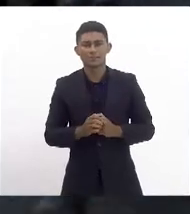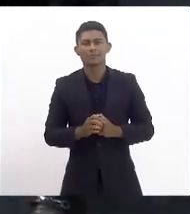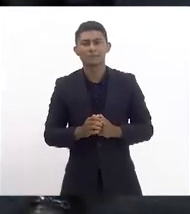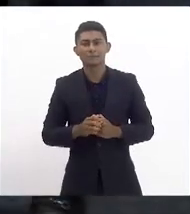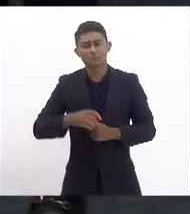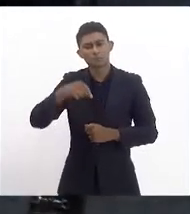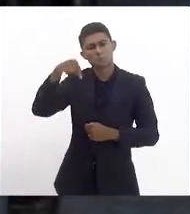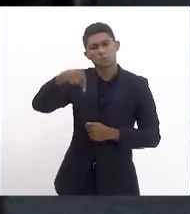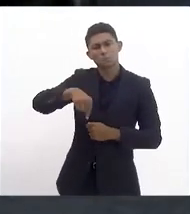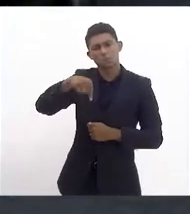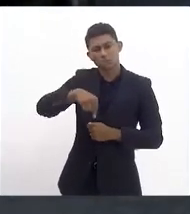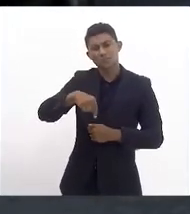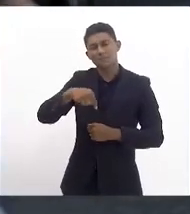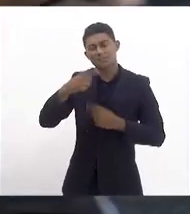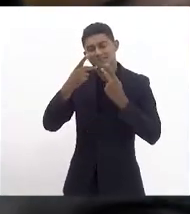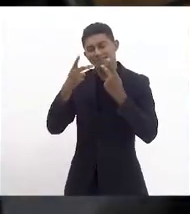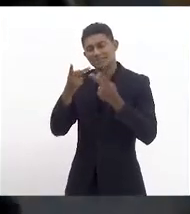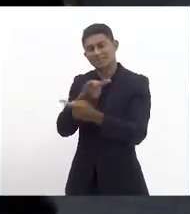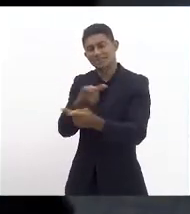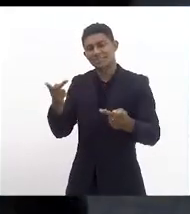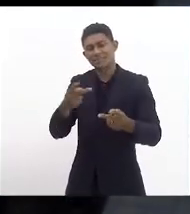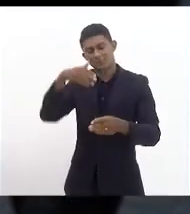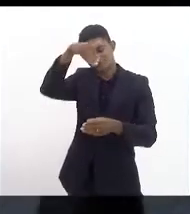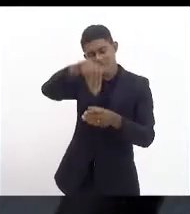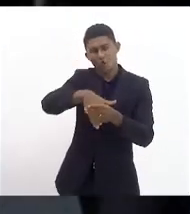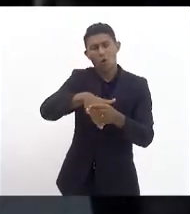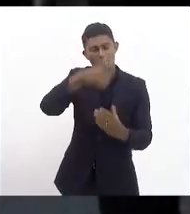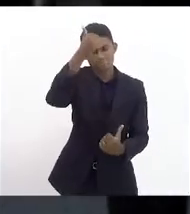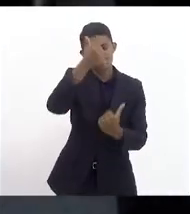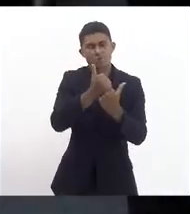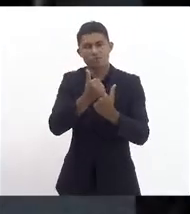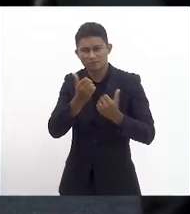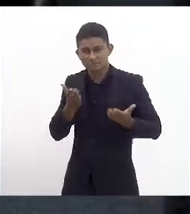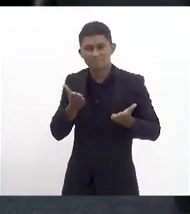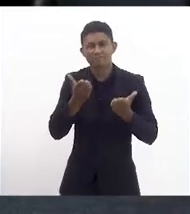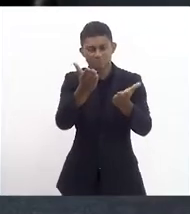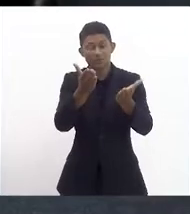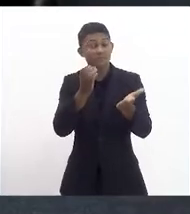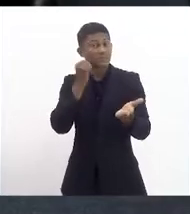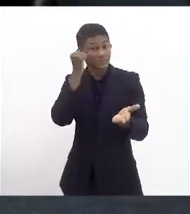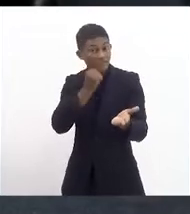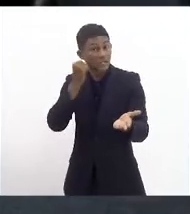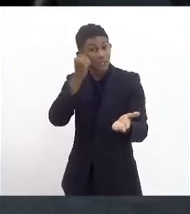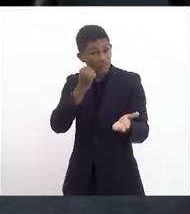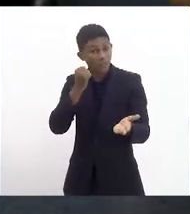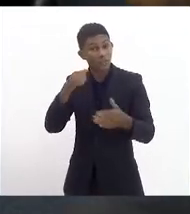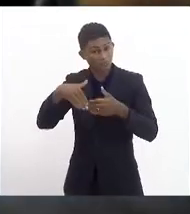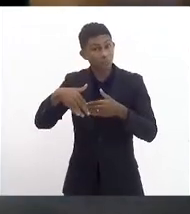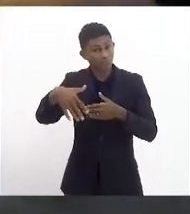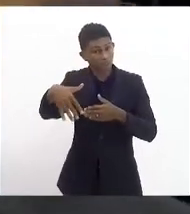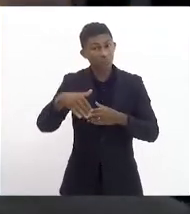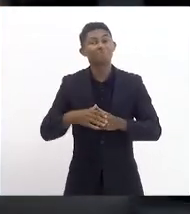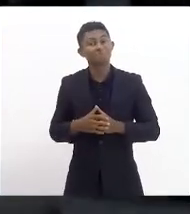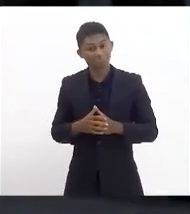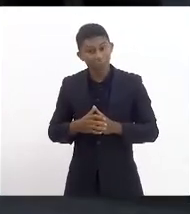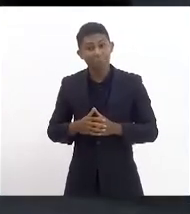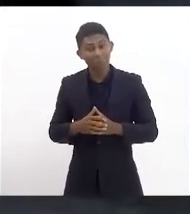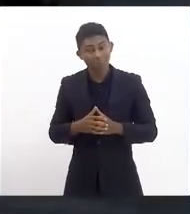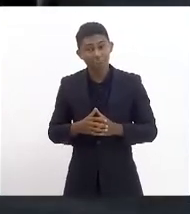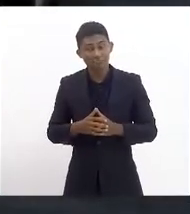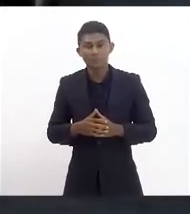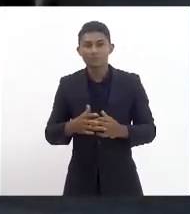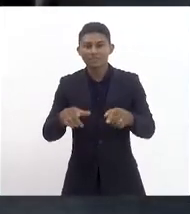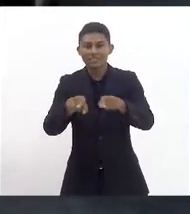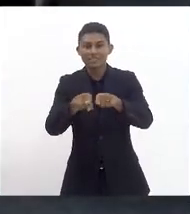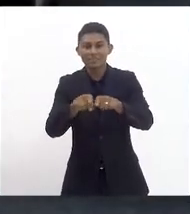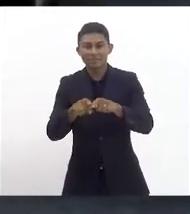aqui declarar meu voto, meu apoio à pré-candidatura do senhor ao Senado e dizer que lá em